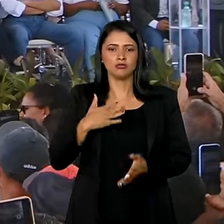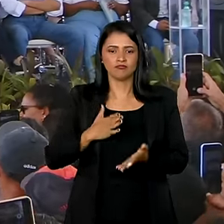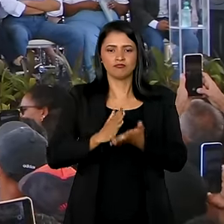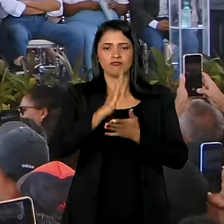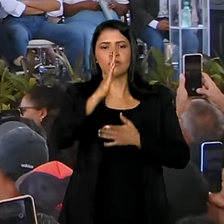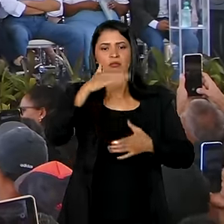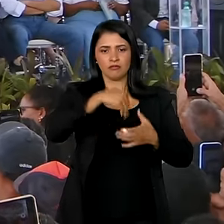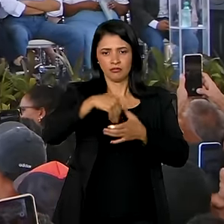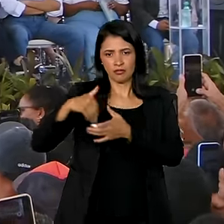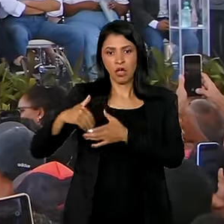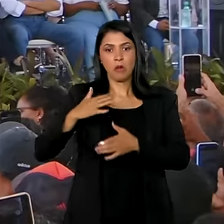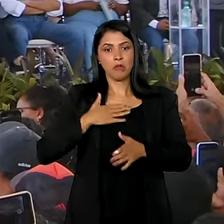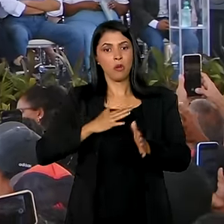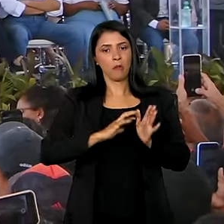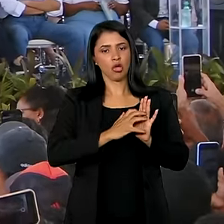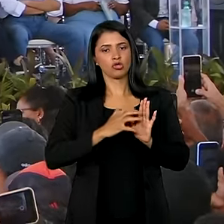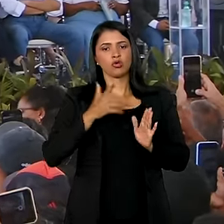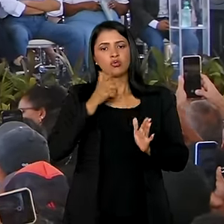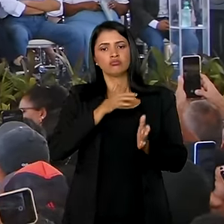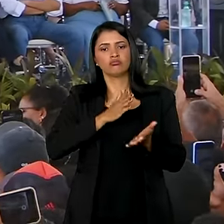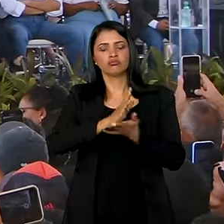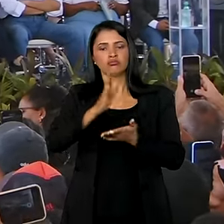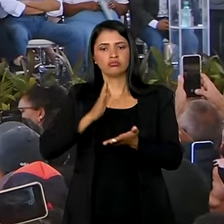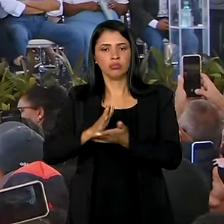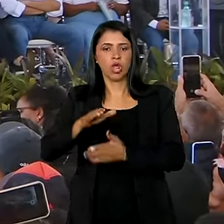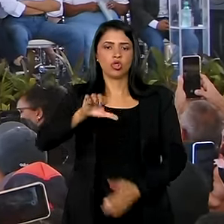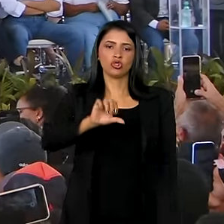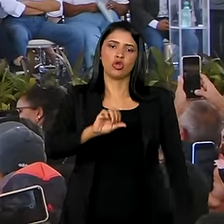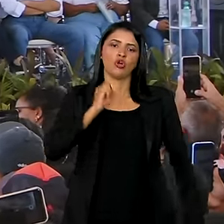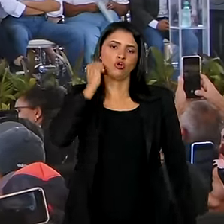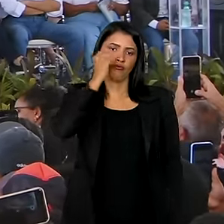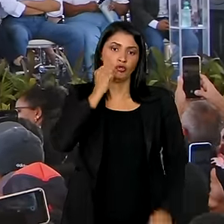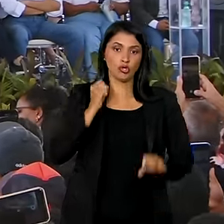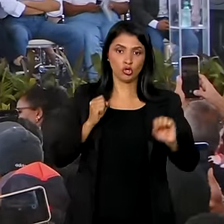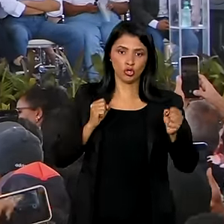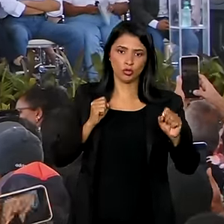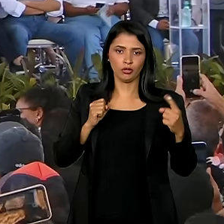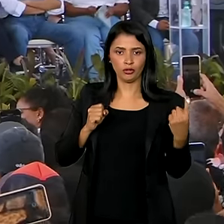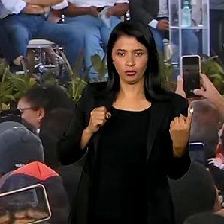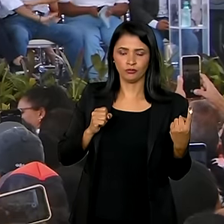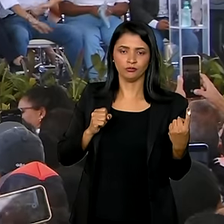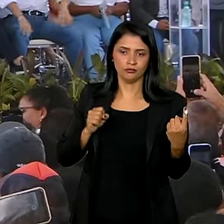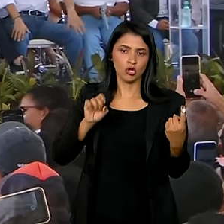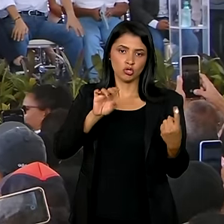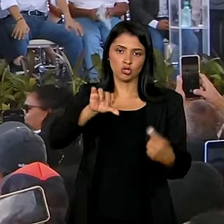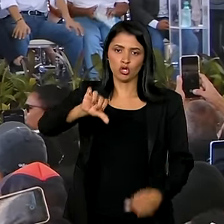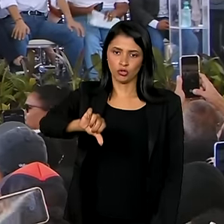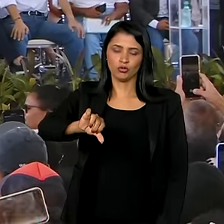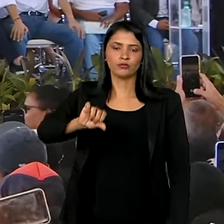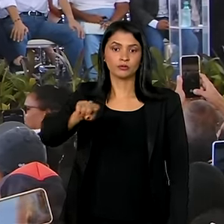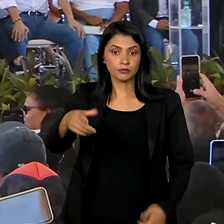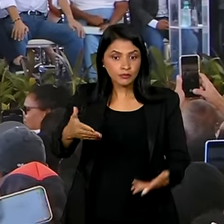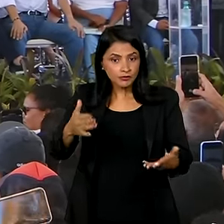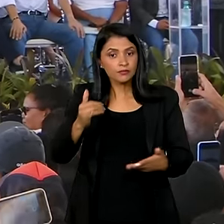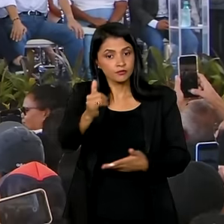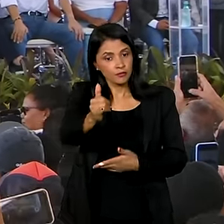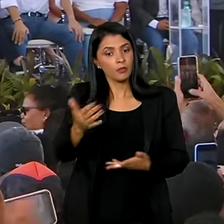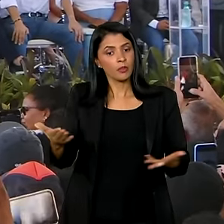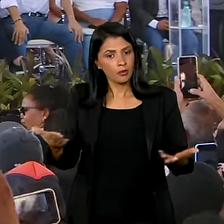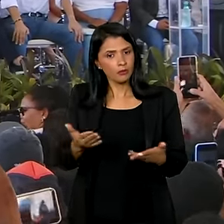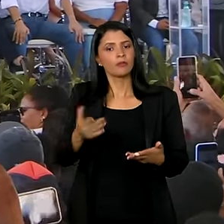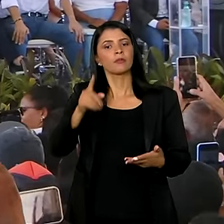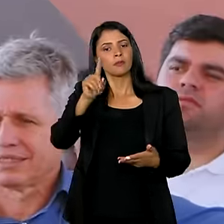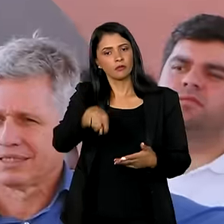meu partido só conseguiu eleger 9 senadores de 81. E eu quero dizer para vocês que hoje é com